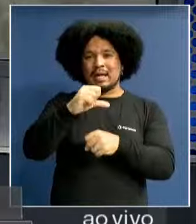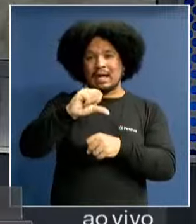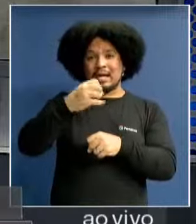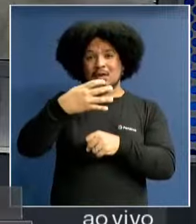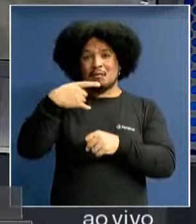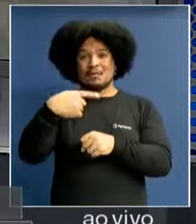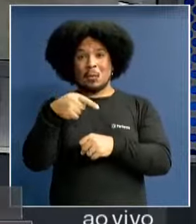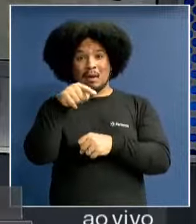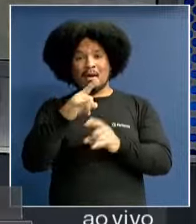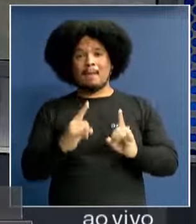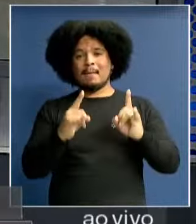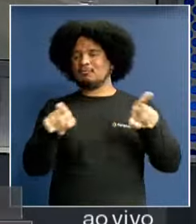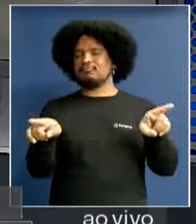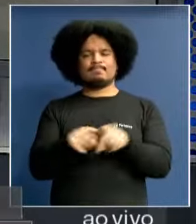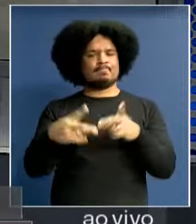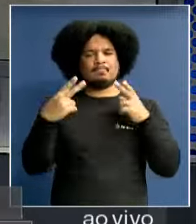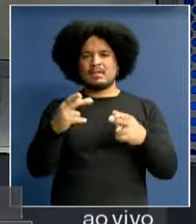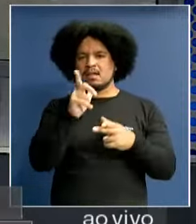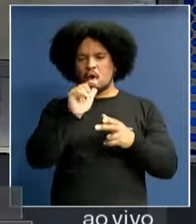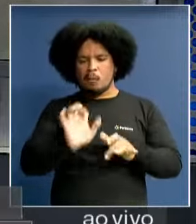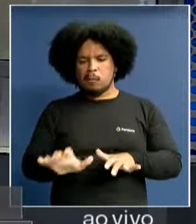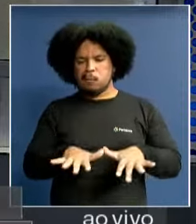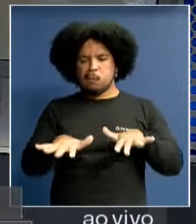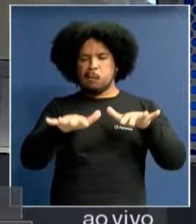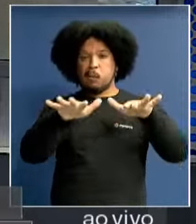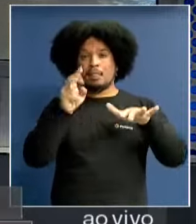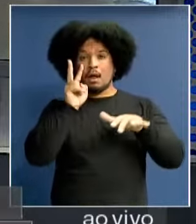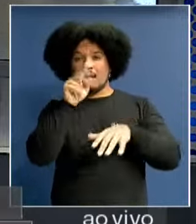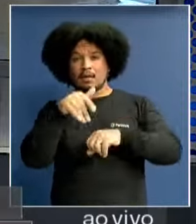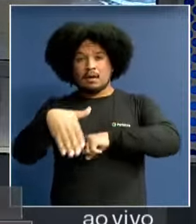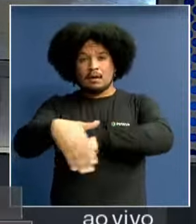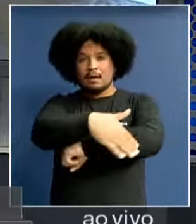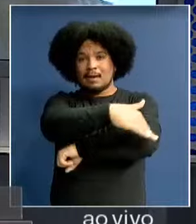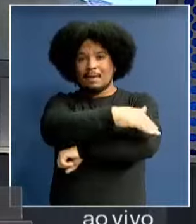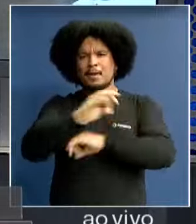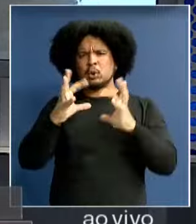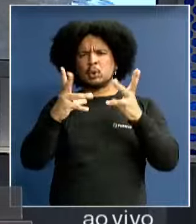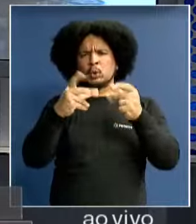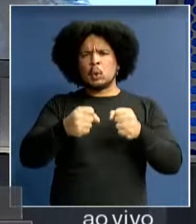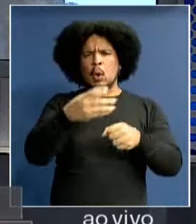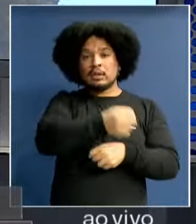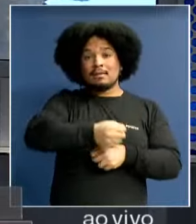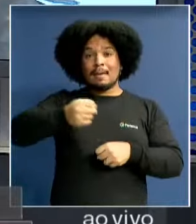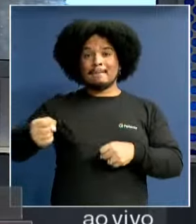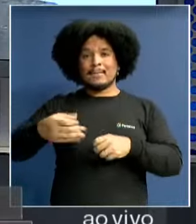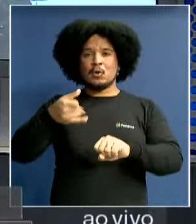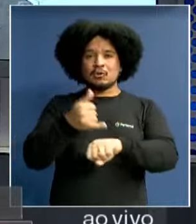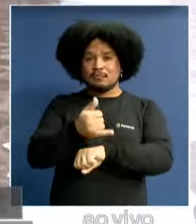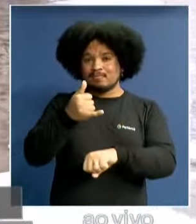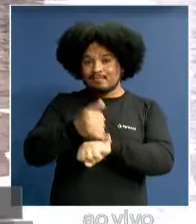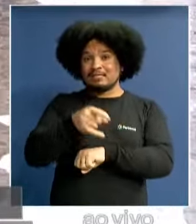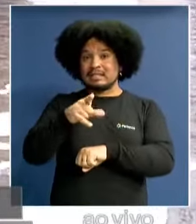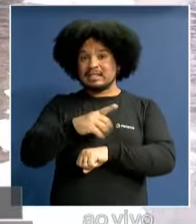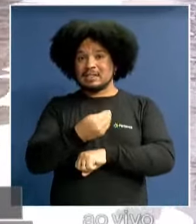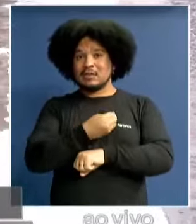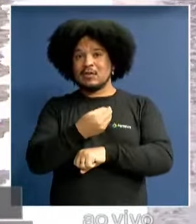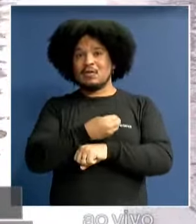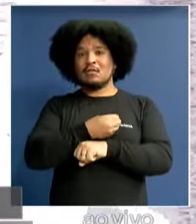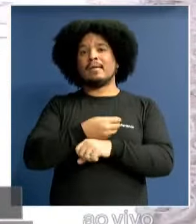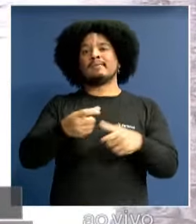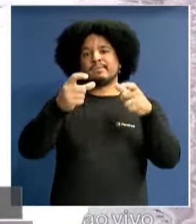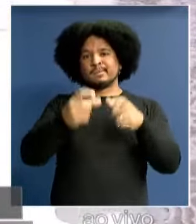mesmo prédio também foi alagado. Tá vendo aqui, bem na esquina, essas portas de ferro aí, onde fica o Estúdio Cristal, que também, mais